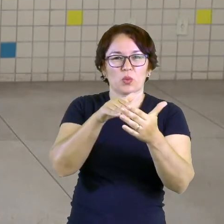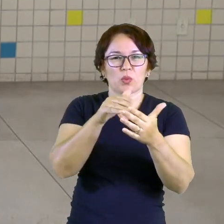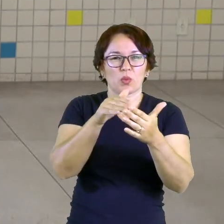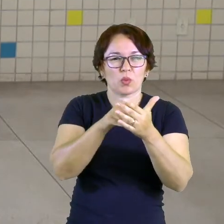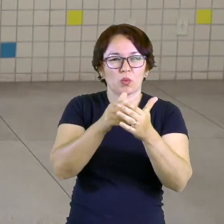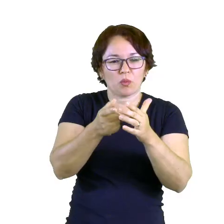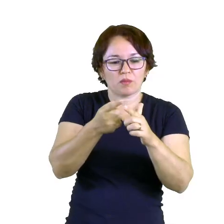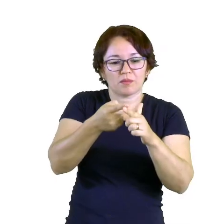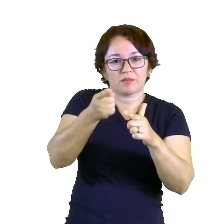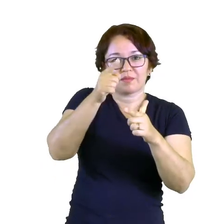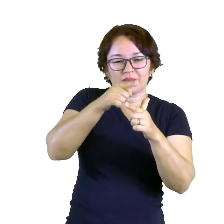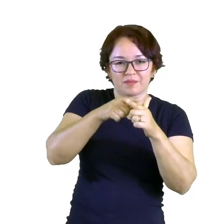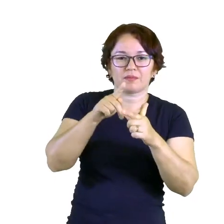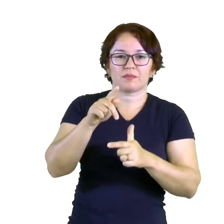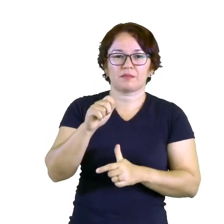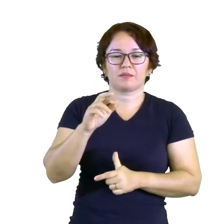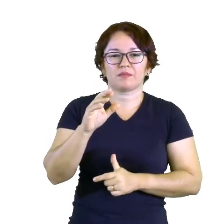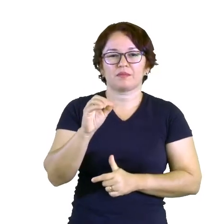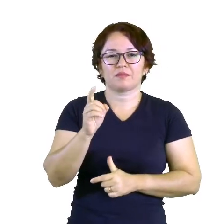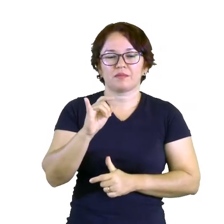paroxítona. Açúcar.